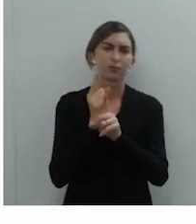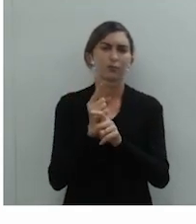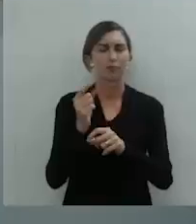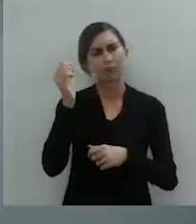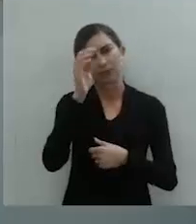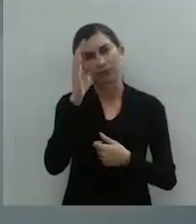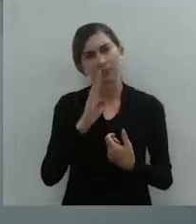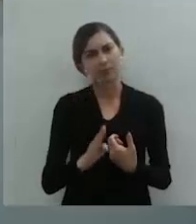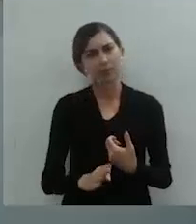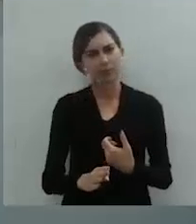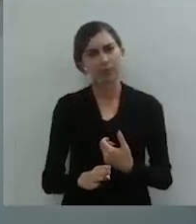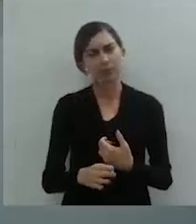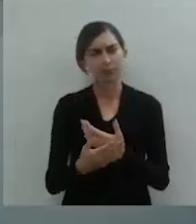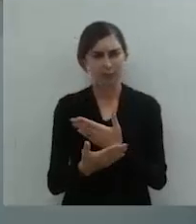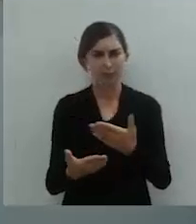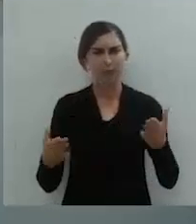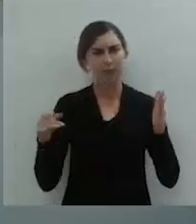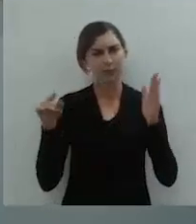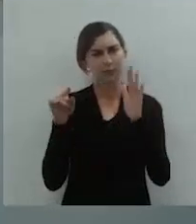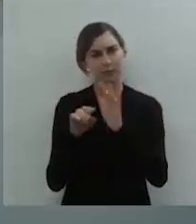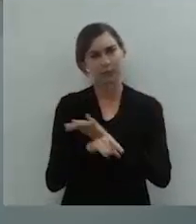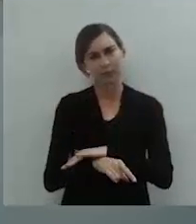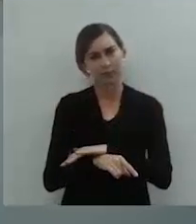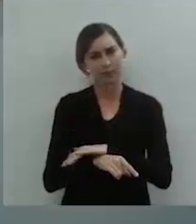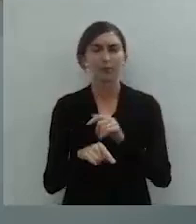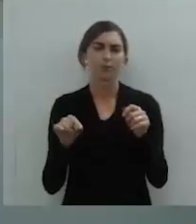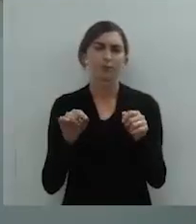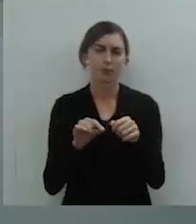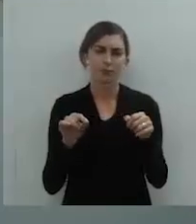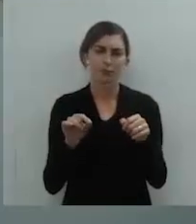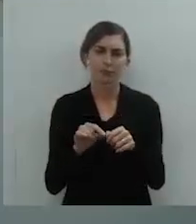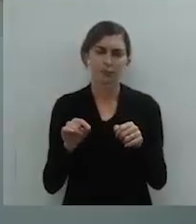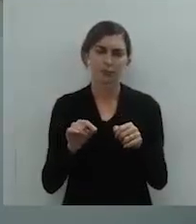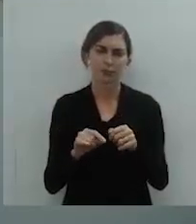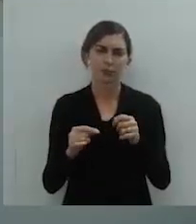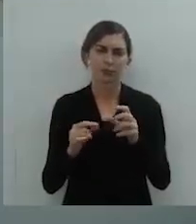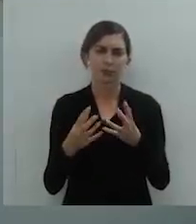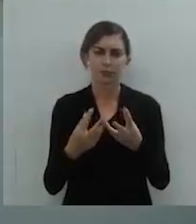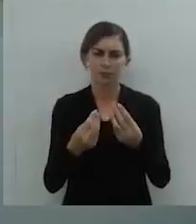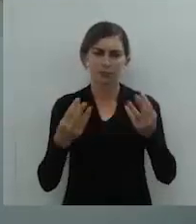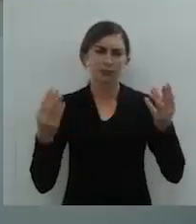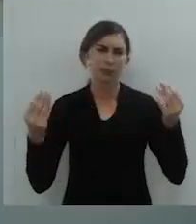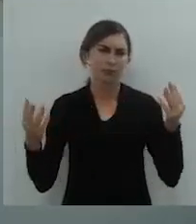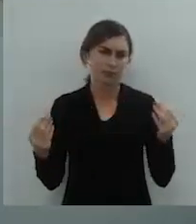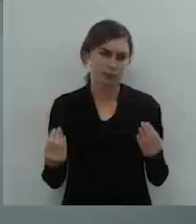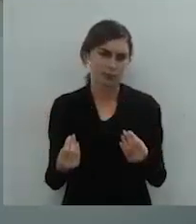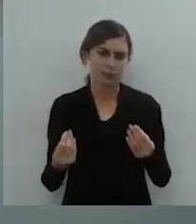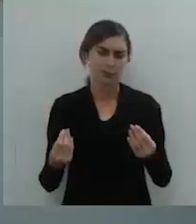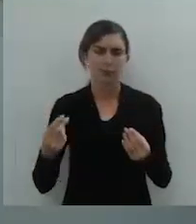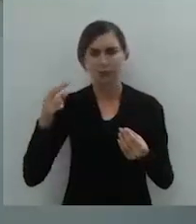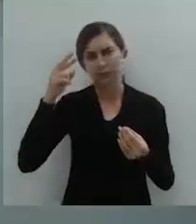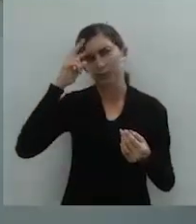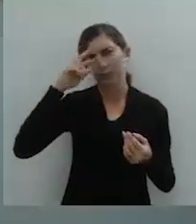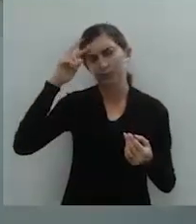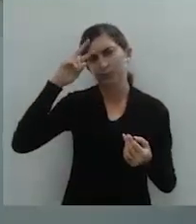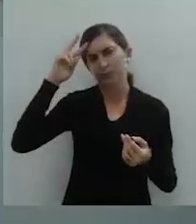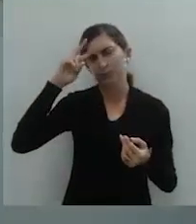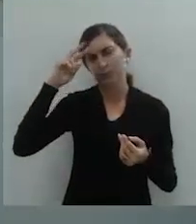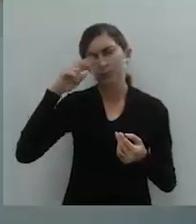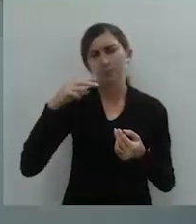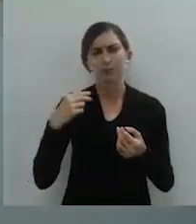Brasil? Essa é a pergunta que é feita e que muitos historiadores e